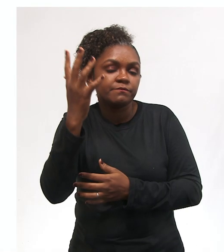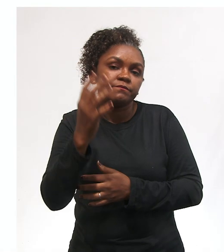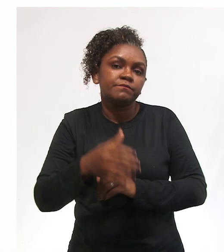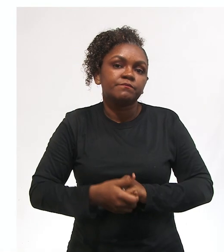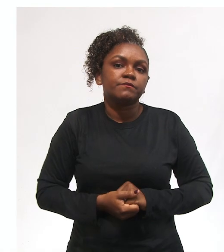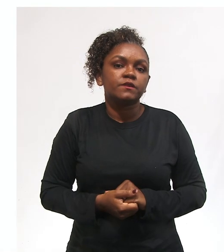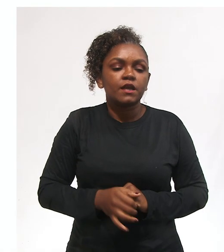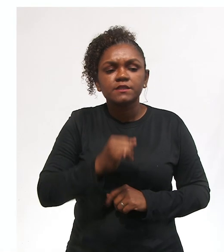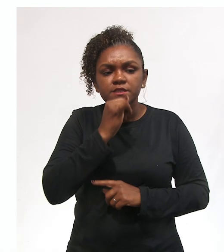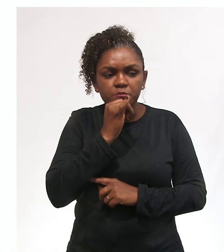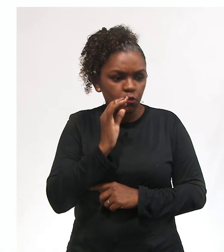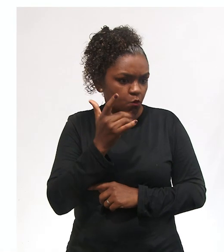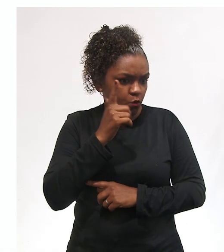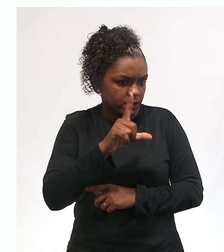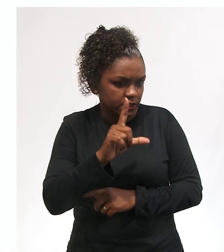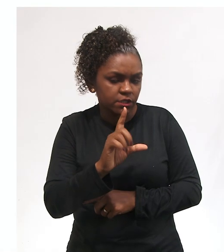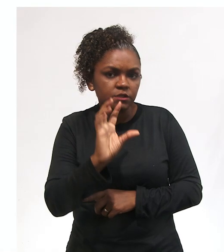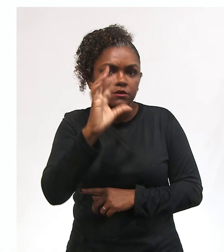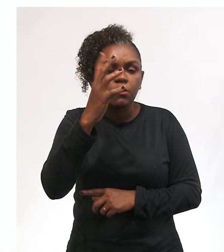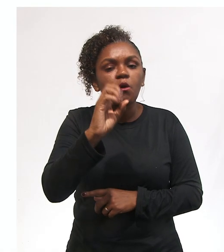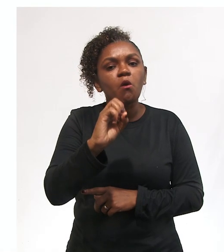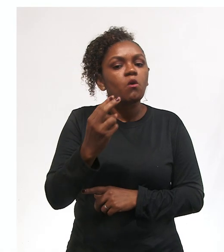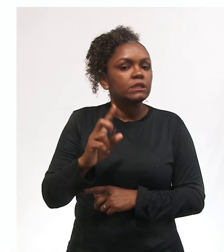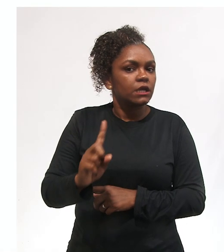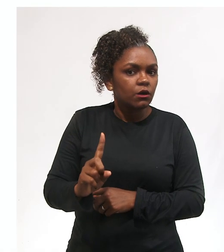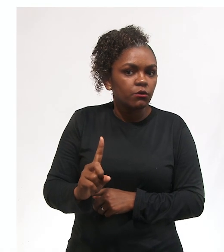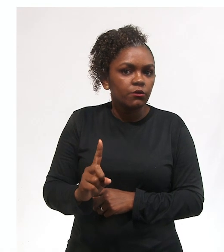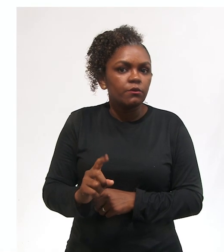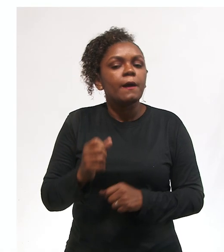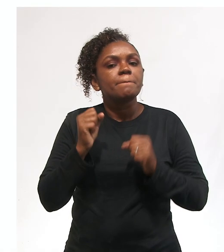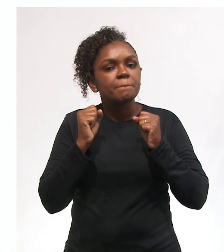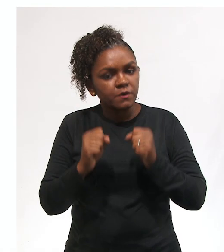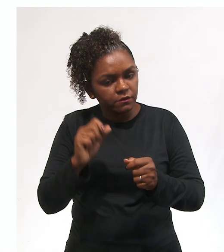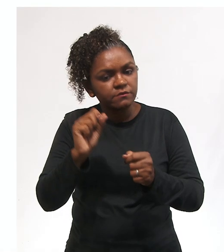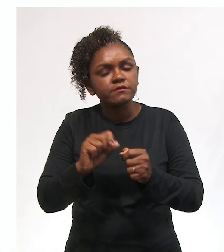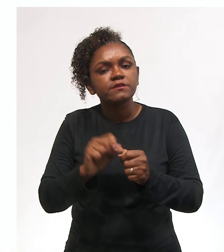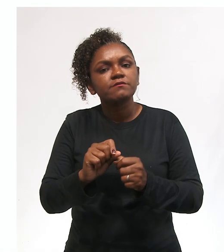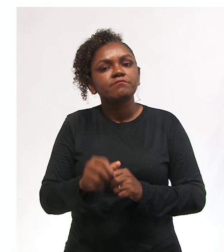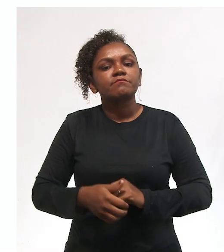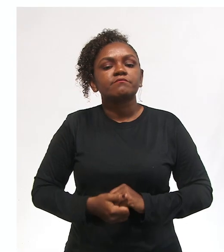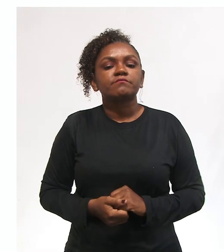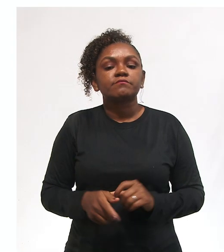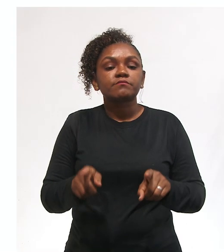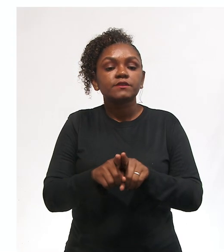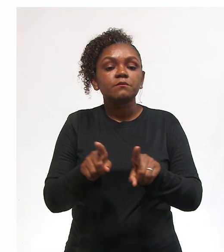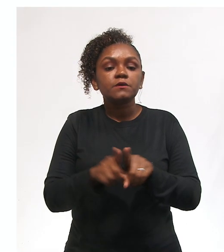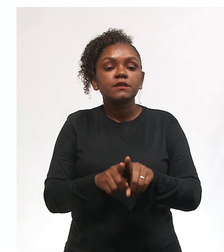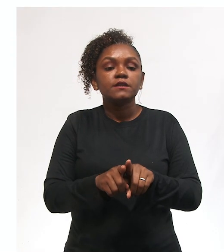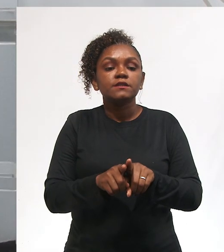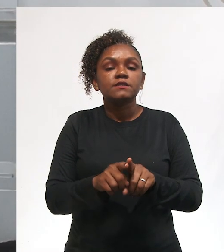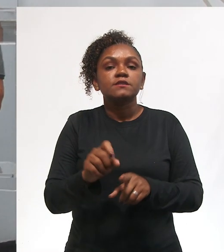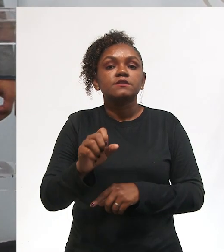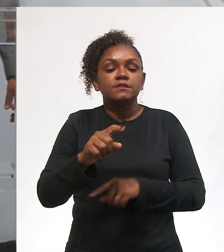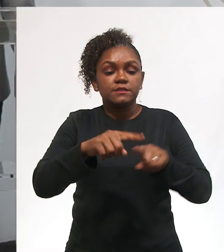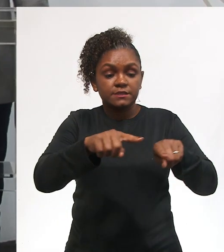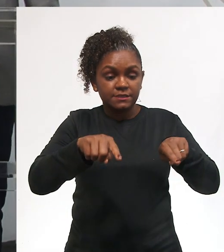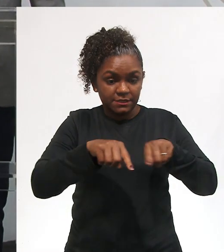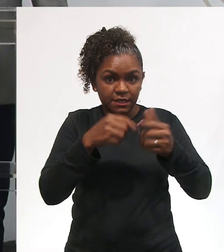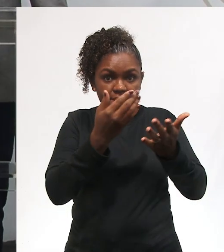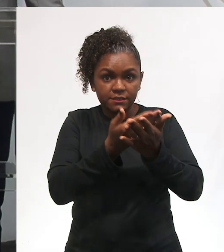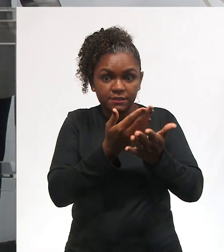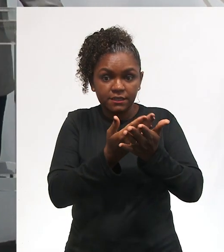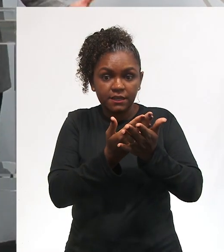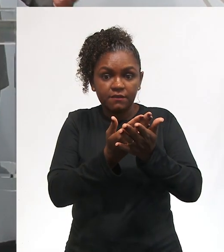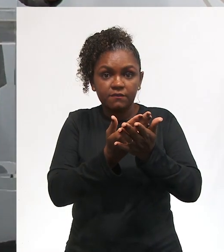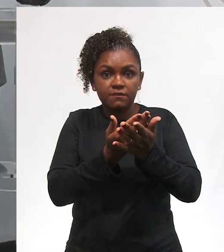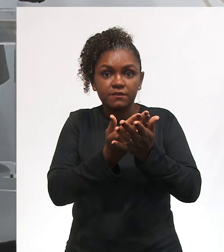de sucesso ou até de insucesso e tentar aplicar isso, né? Sala de aula invertida, que eu comecei a comentar aqui, pessoal. O que é